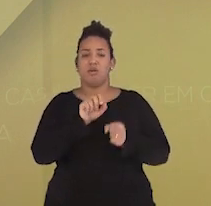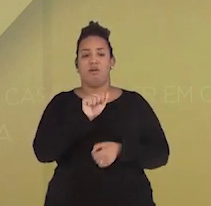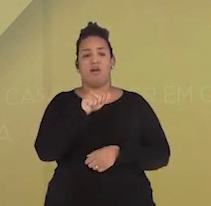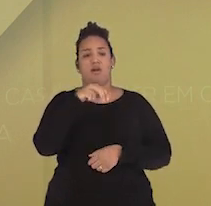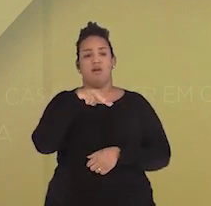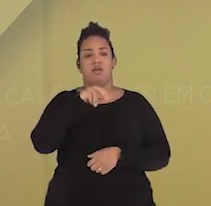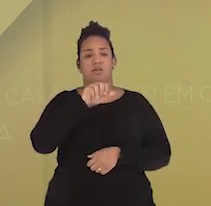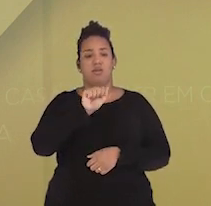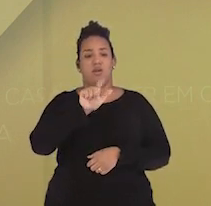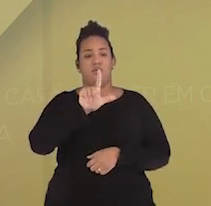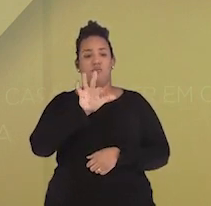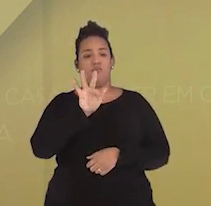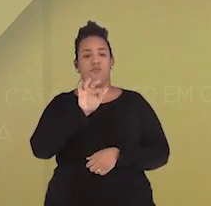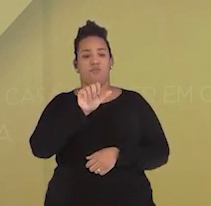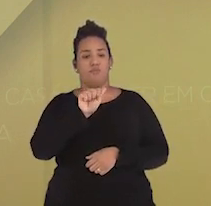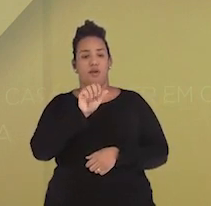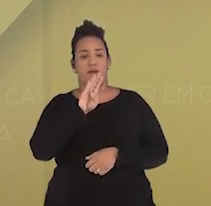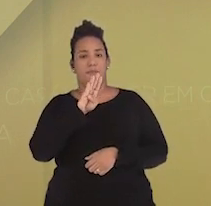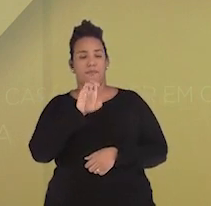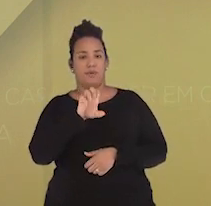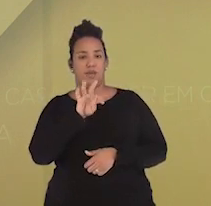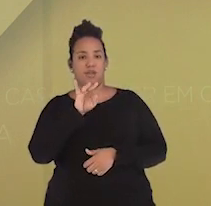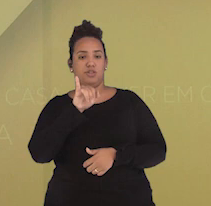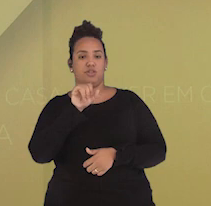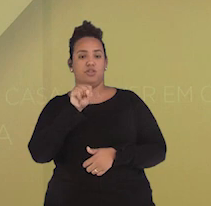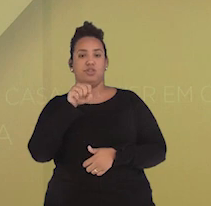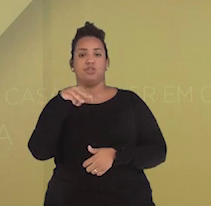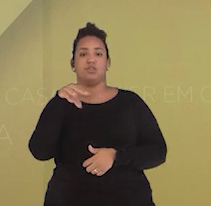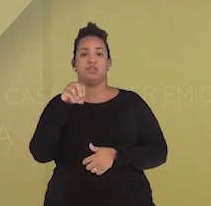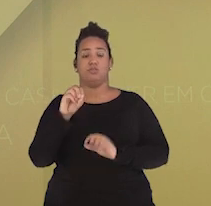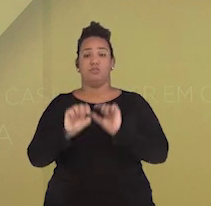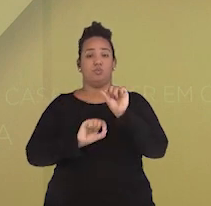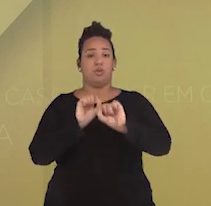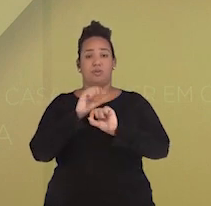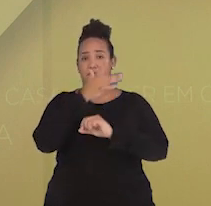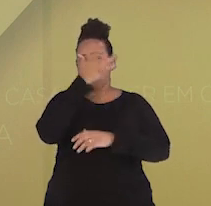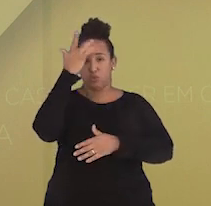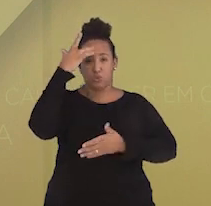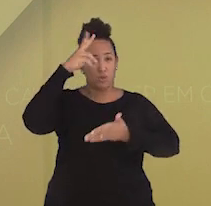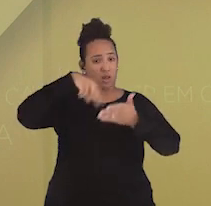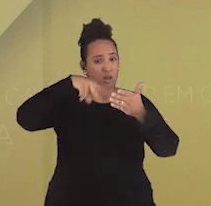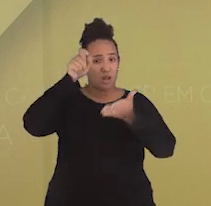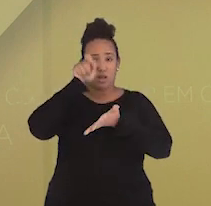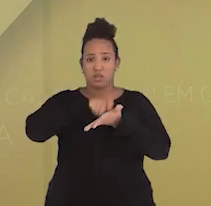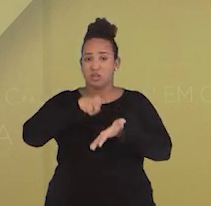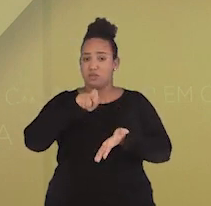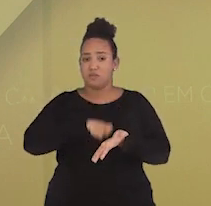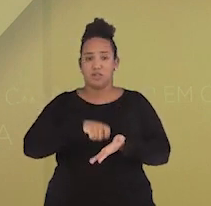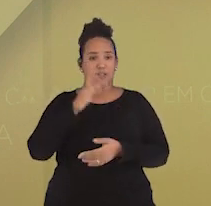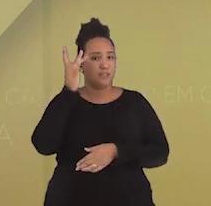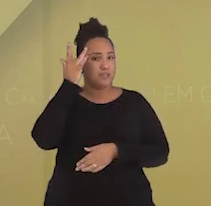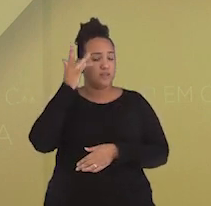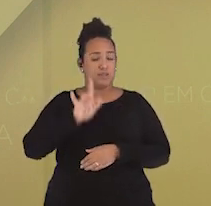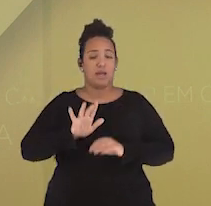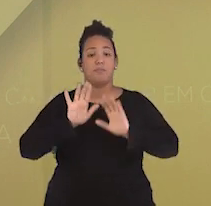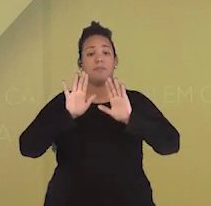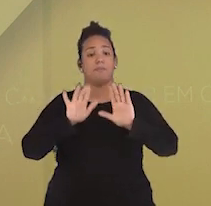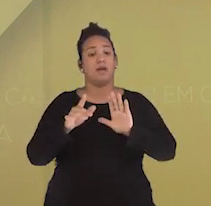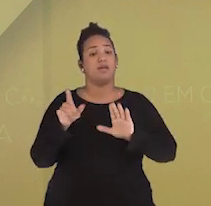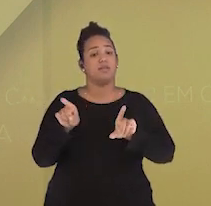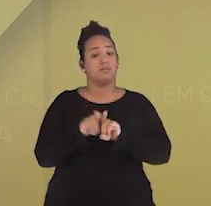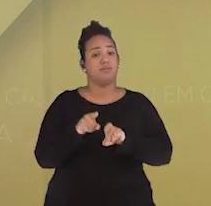sabe ler ou escrever. Porém, há um tipo chamado analfabetismo